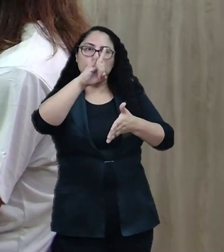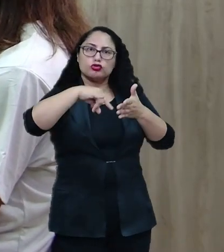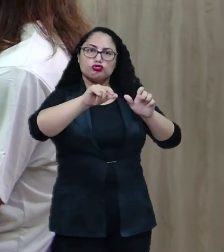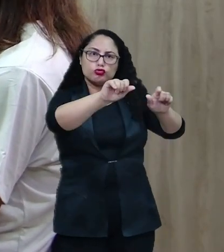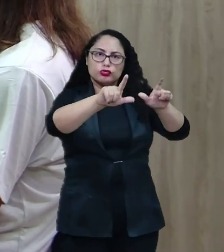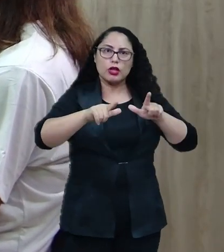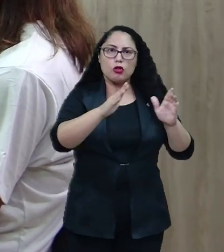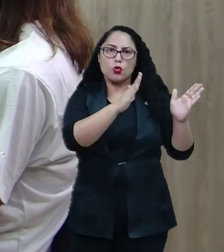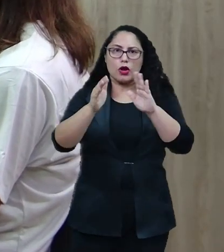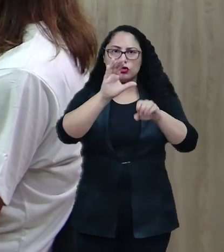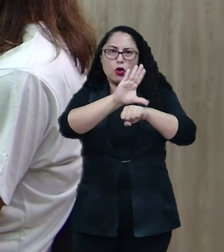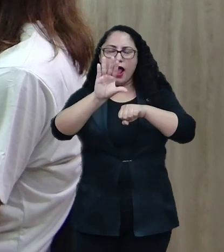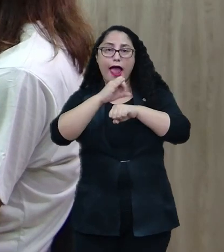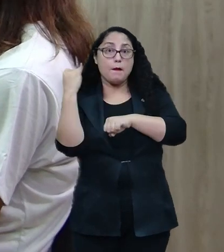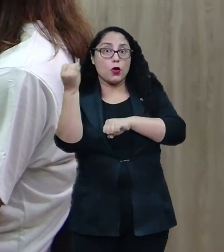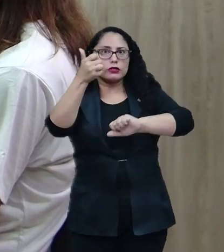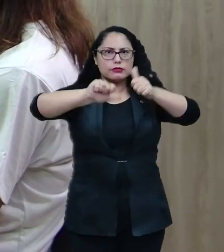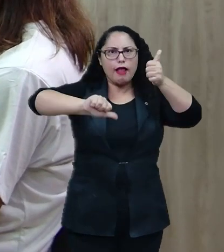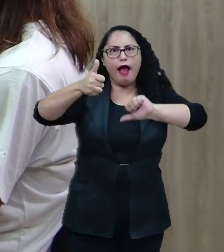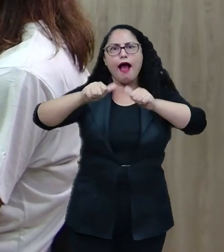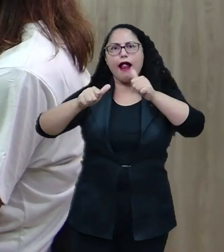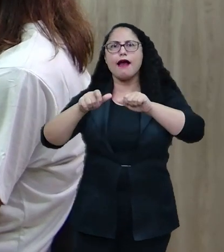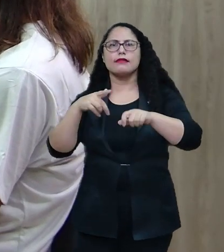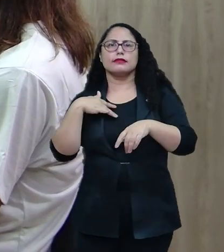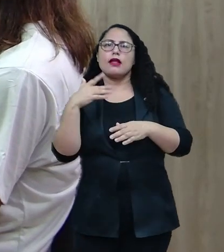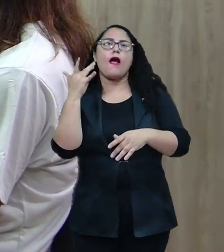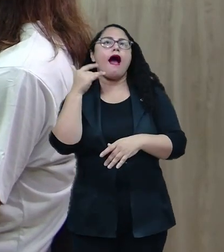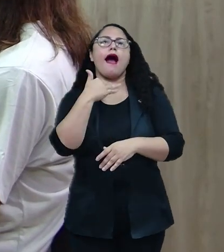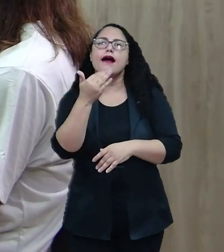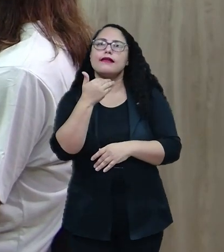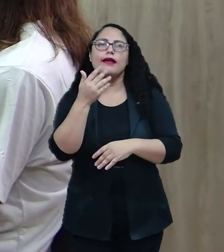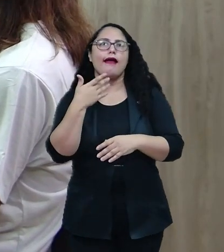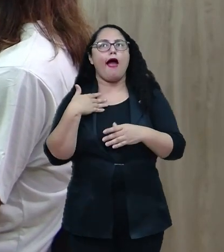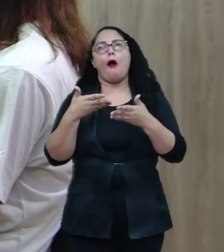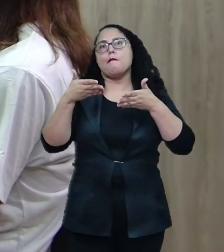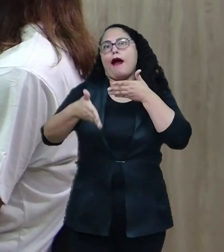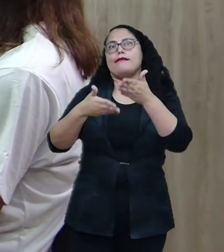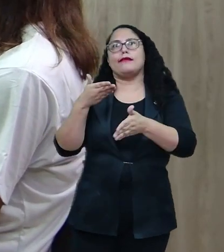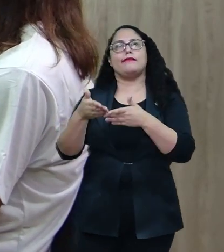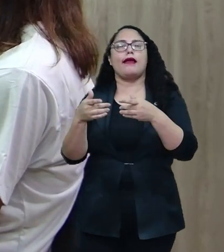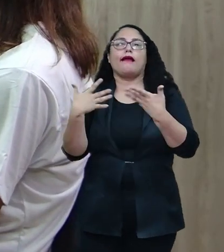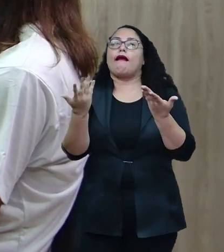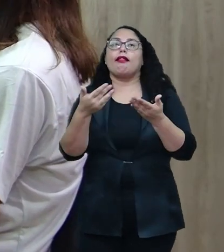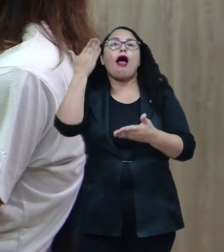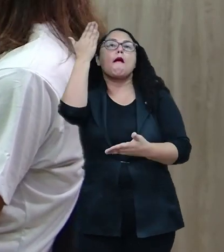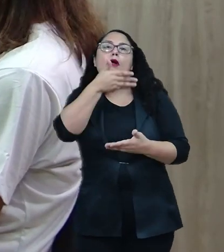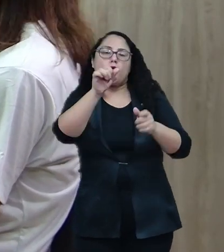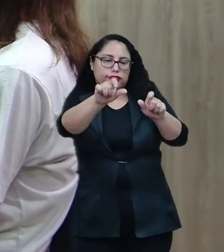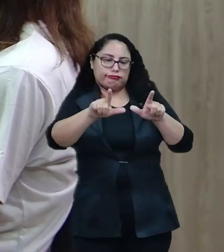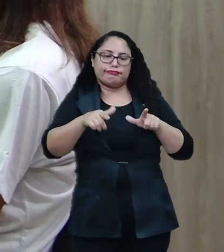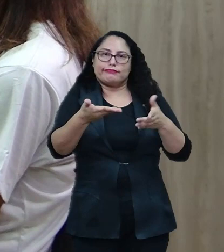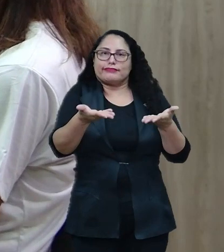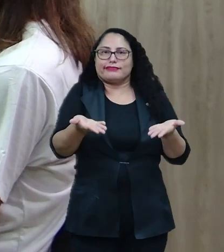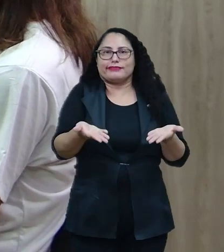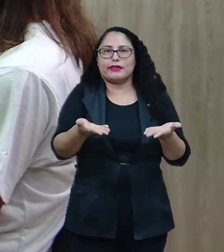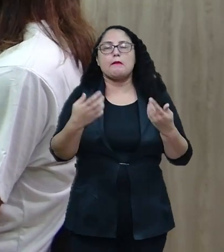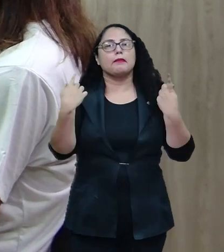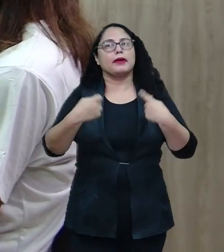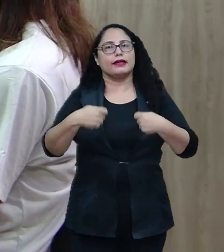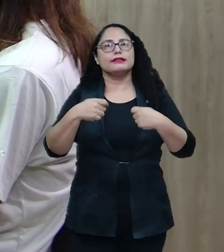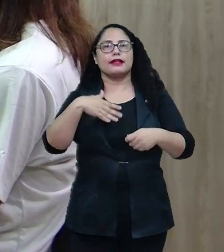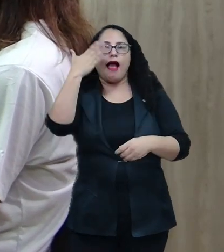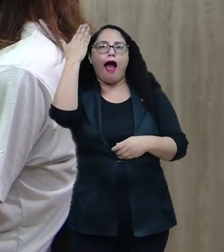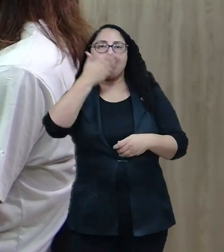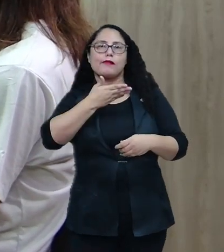durante o curso é importantíssima na hora da análise. Sim. Porque não adianta dizer, eu participei do PIBIC, mas cadê a comprovação? A gente precisa